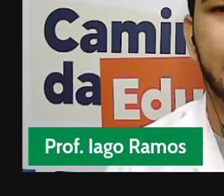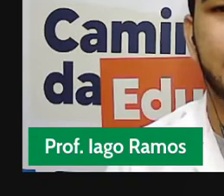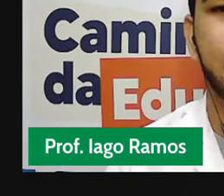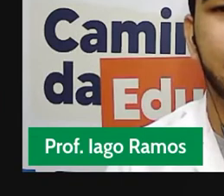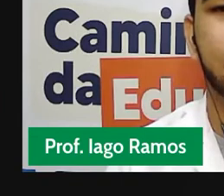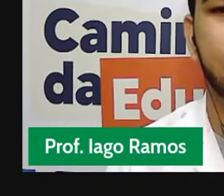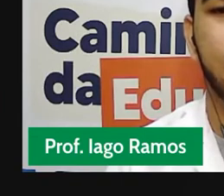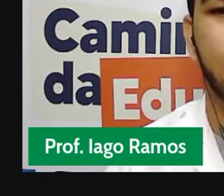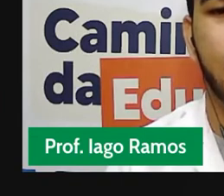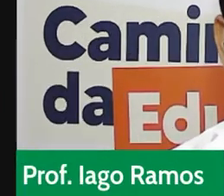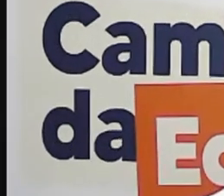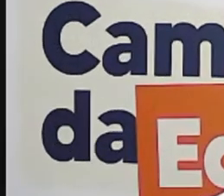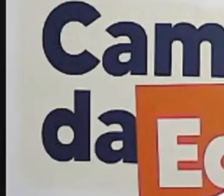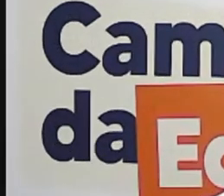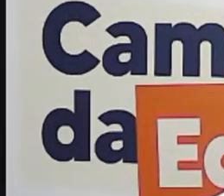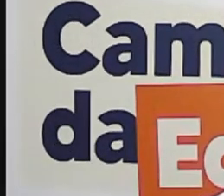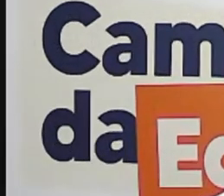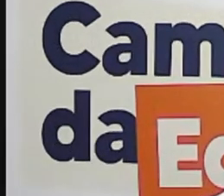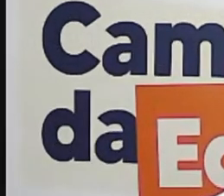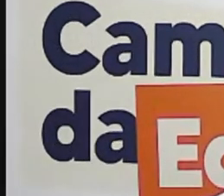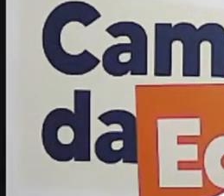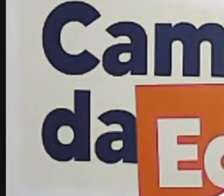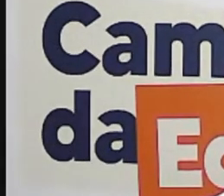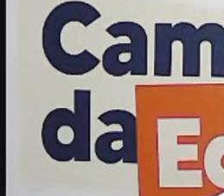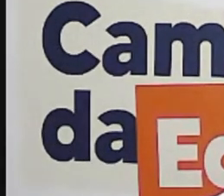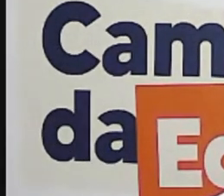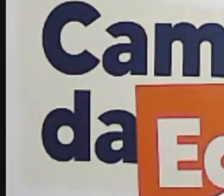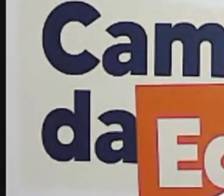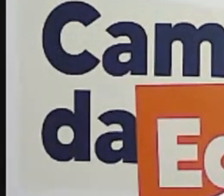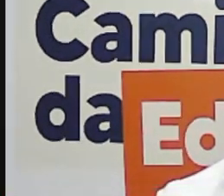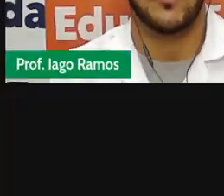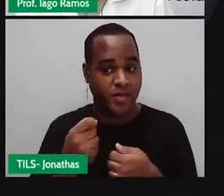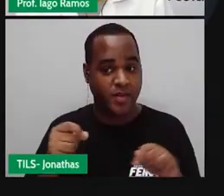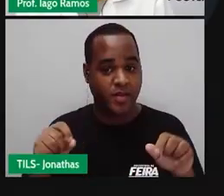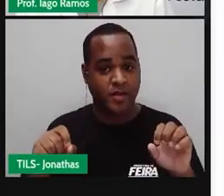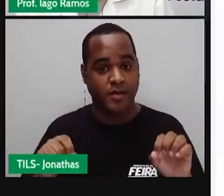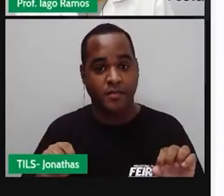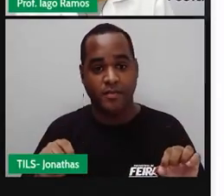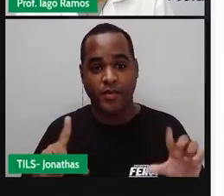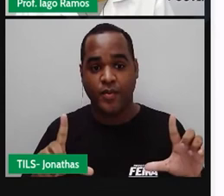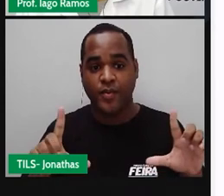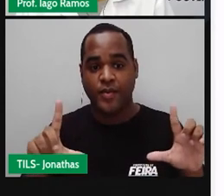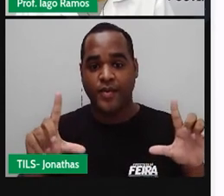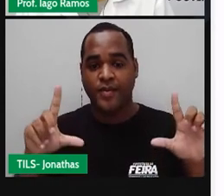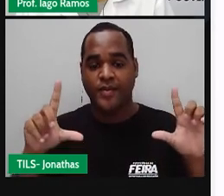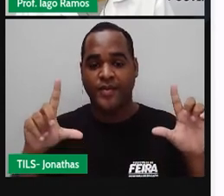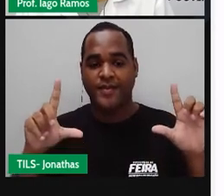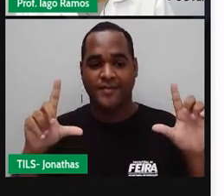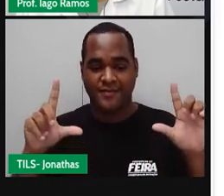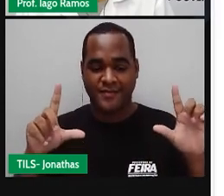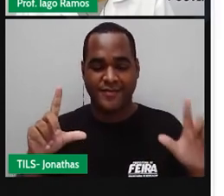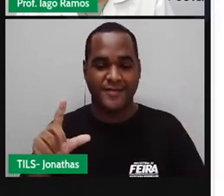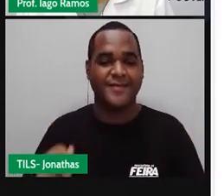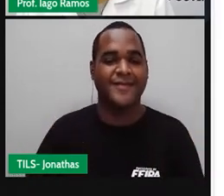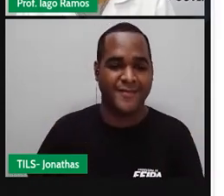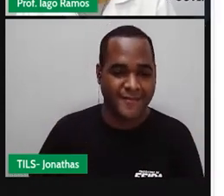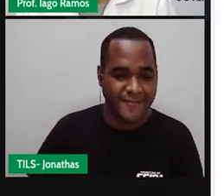é ligeirinho Olha só vai aparecer na sua tela muito breve aí